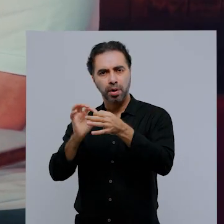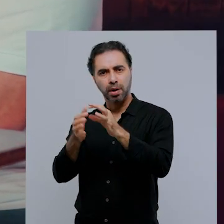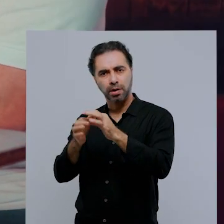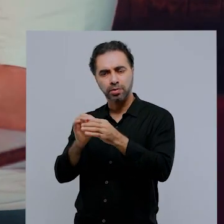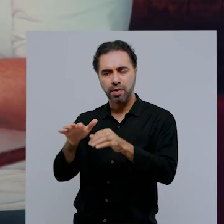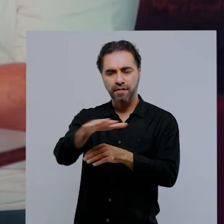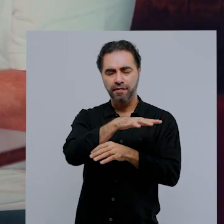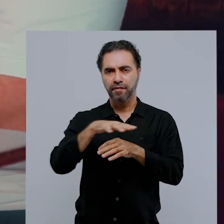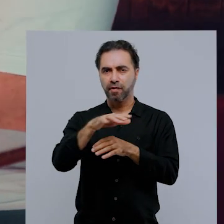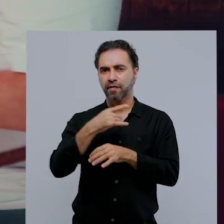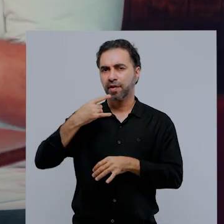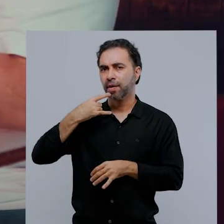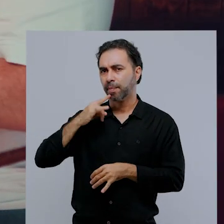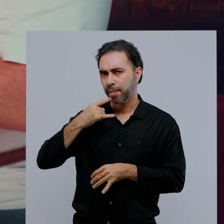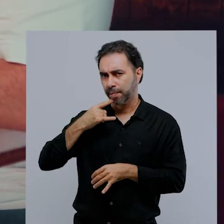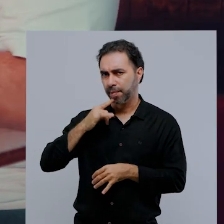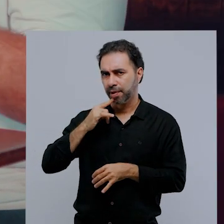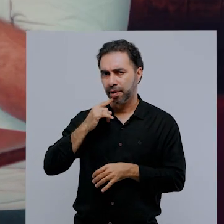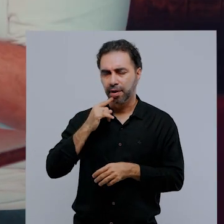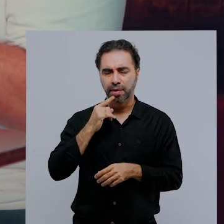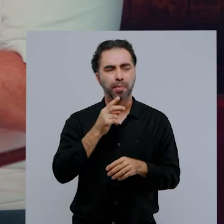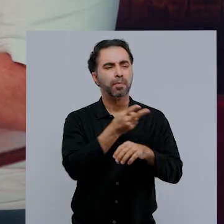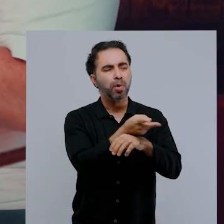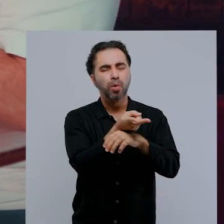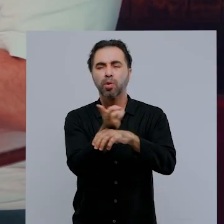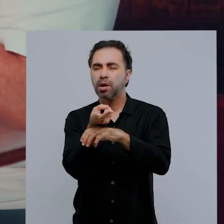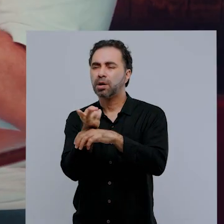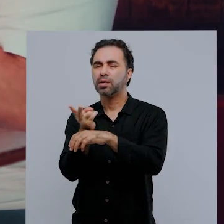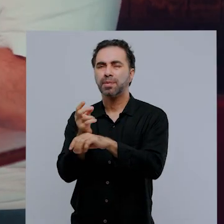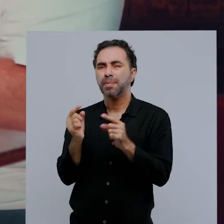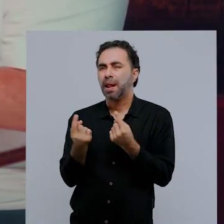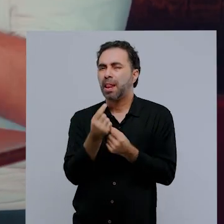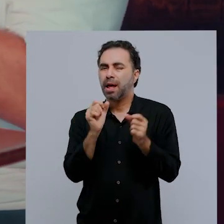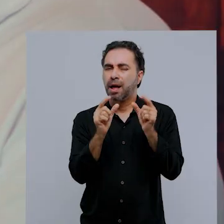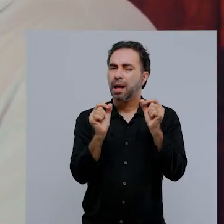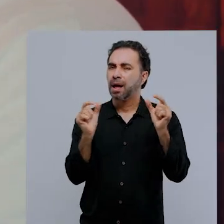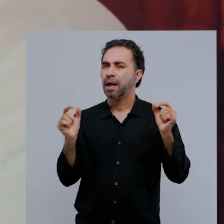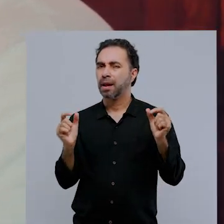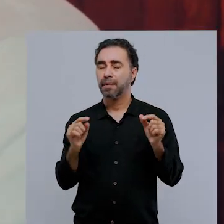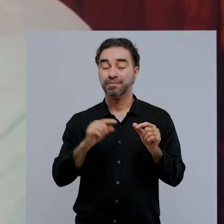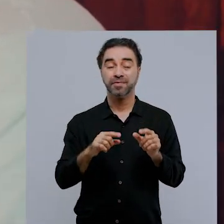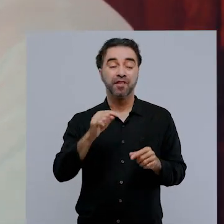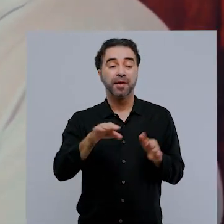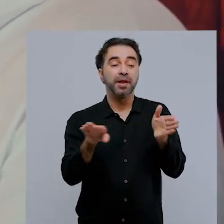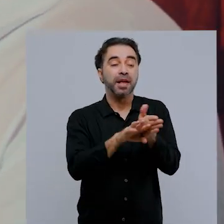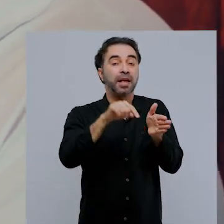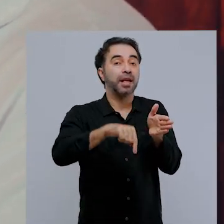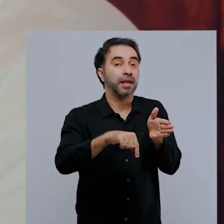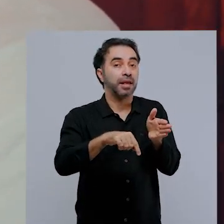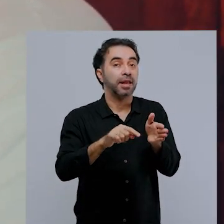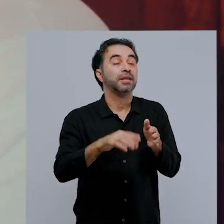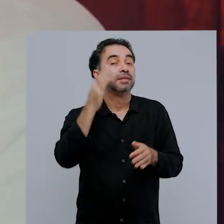a cachaça. E eu, em busca das mais raras, as mais diversidades do Brasil, eu vim parar aqui e queria saber